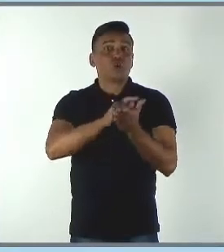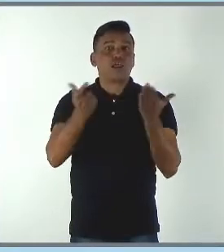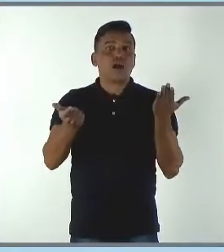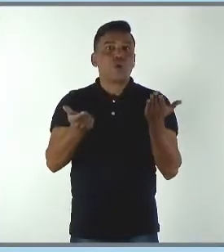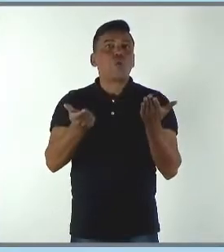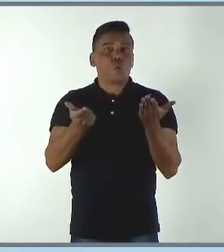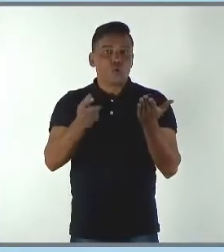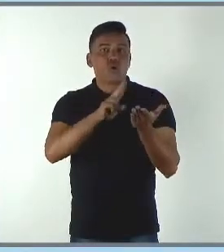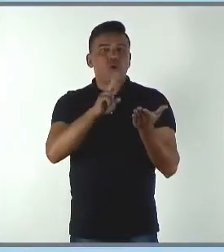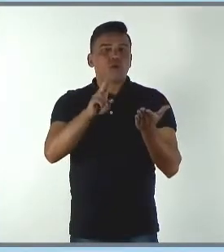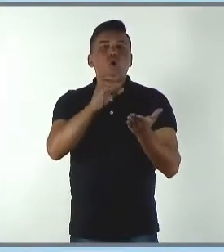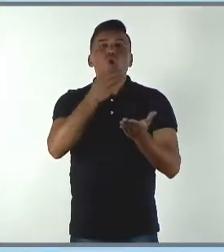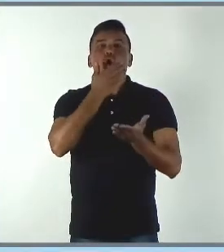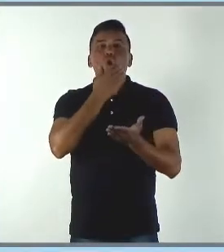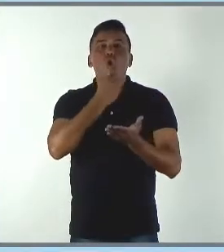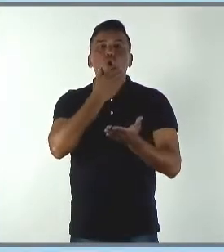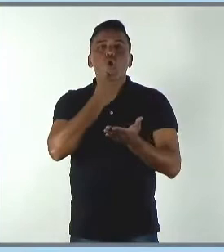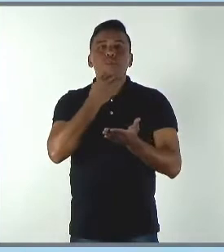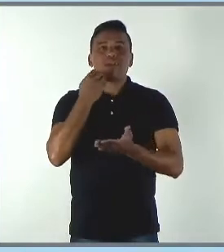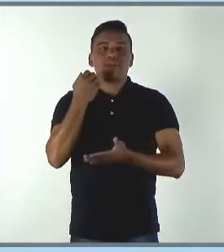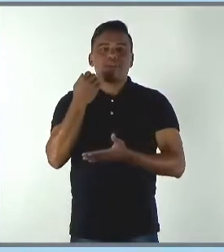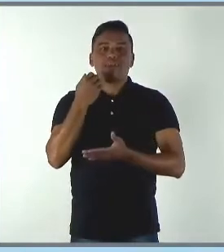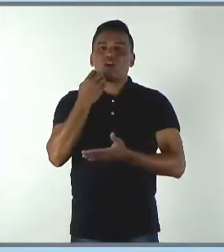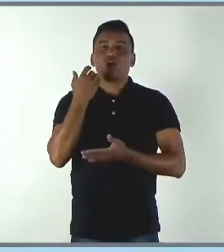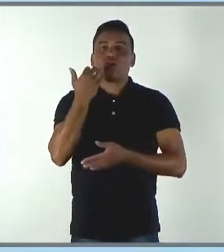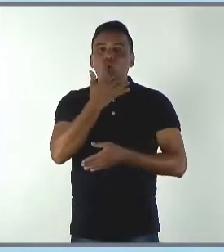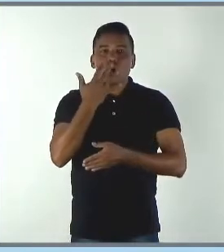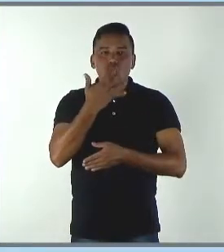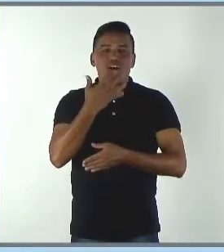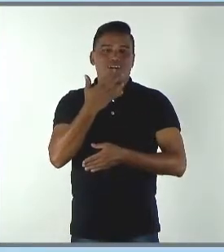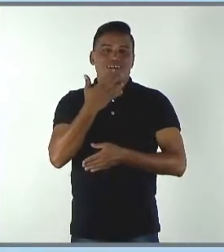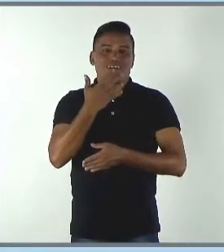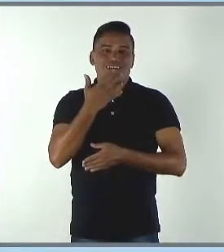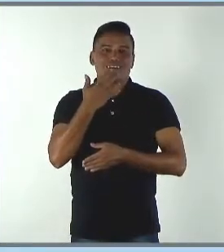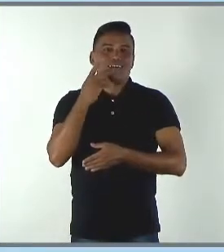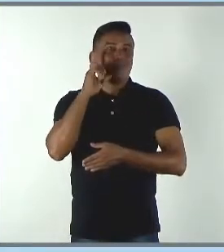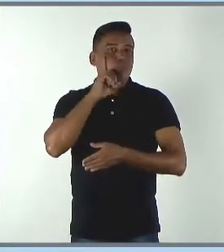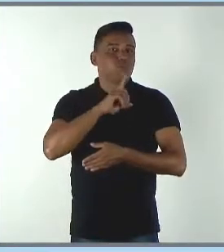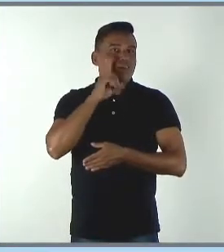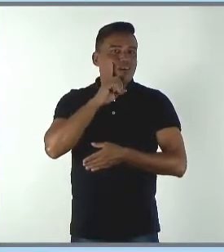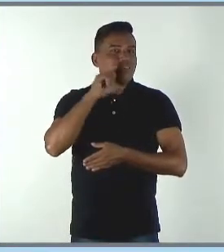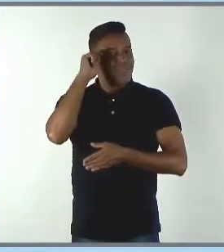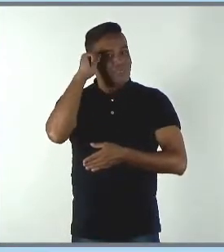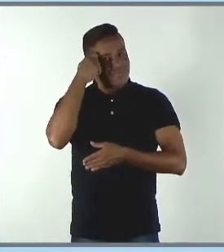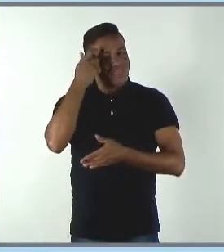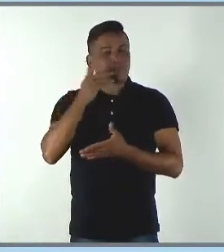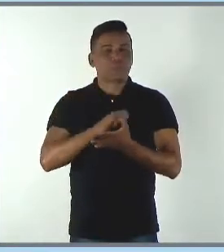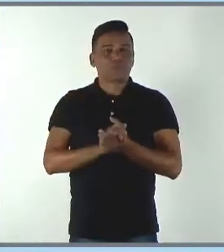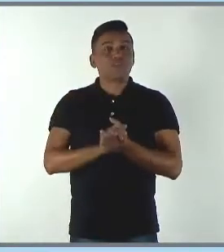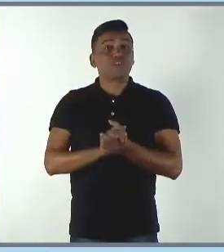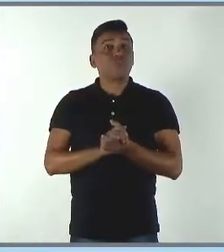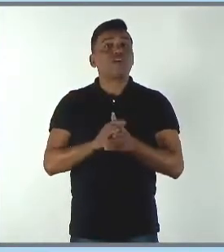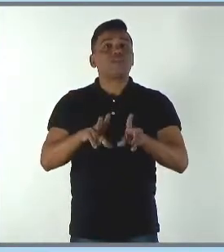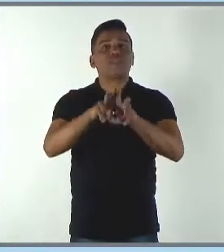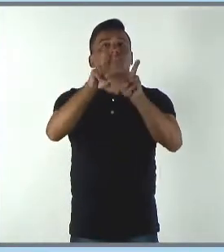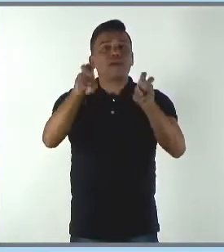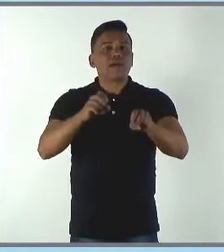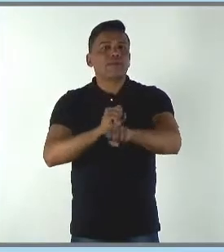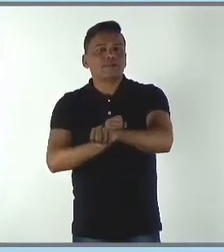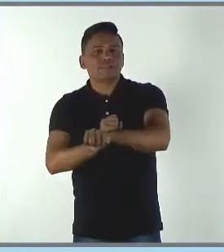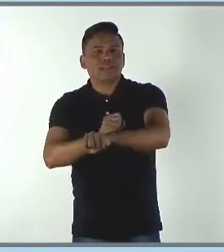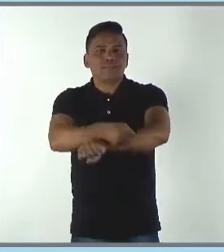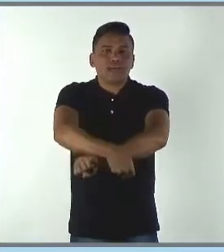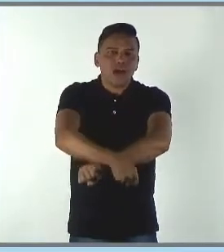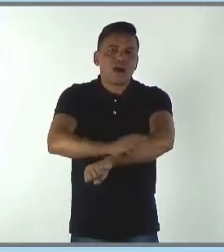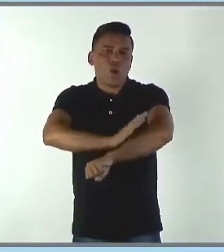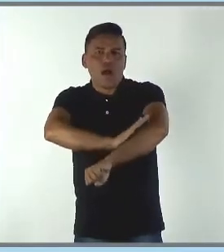aí dados historiográficos, se não é o primeiro, é um dos primeiros órgãos públicos que vai tratar da questão da escravidão, do racismo, da